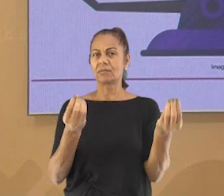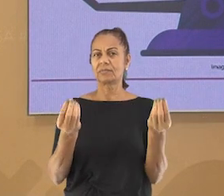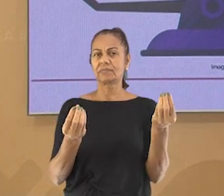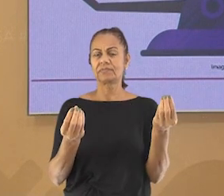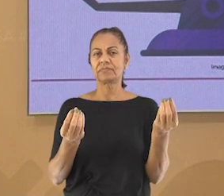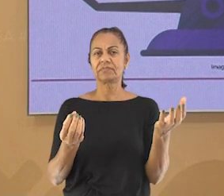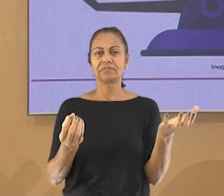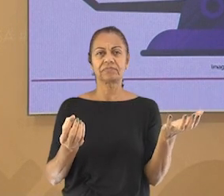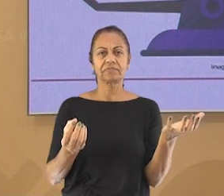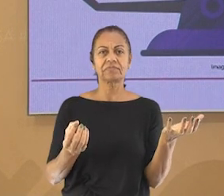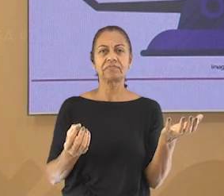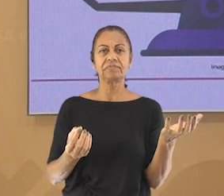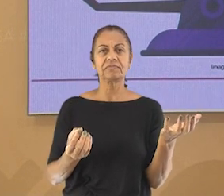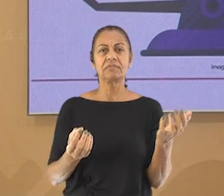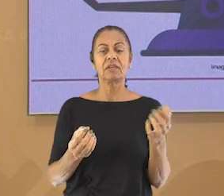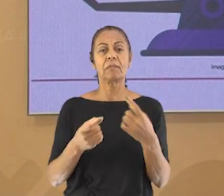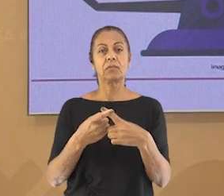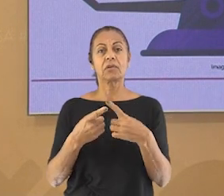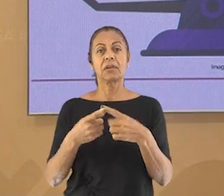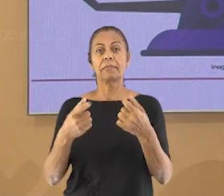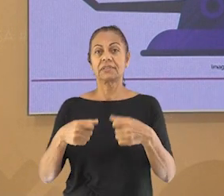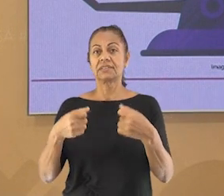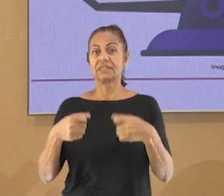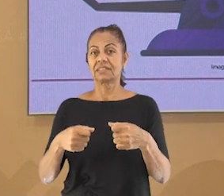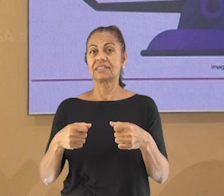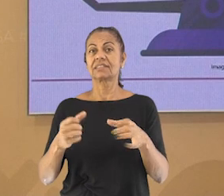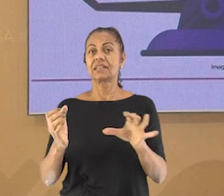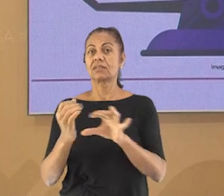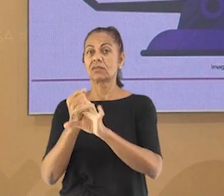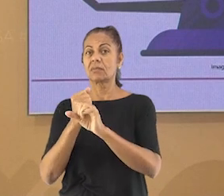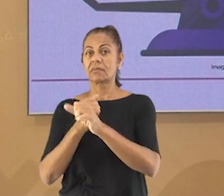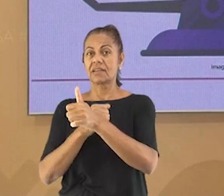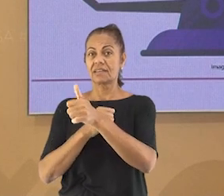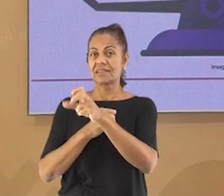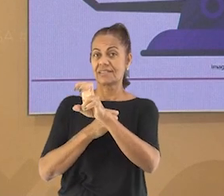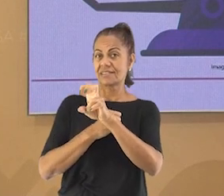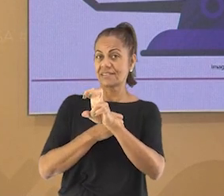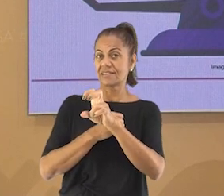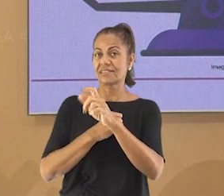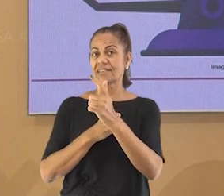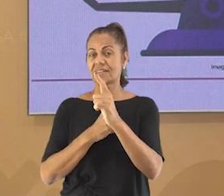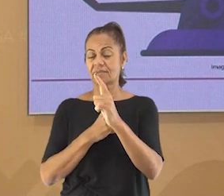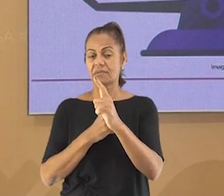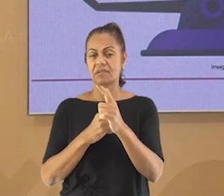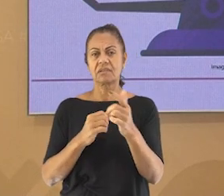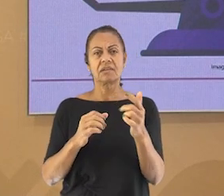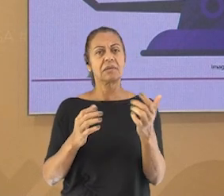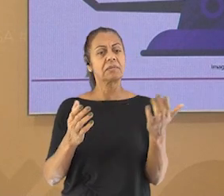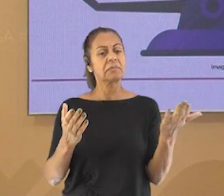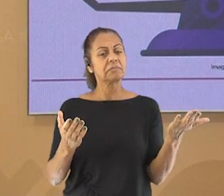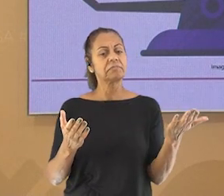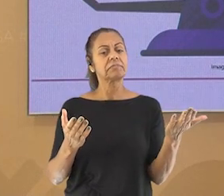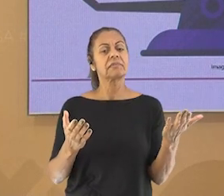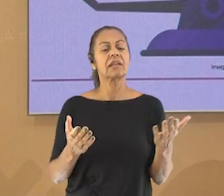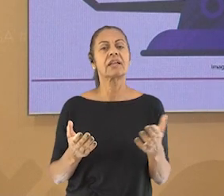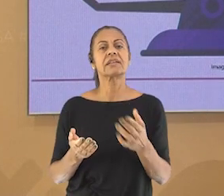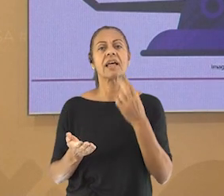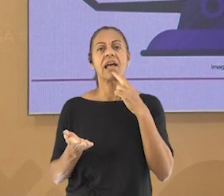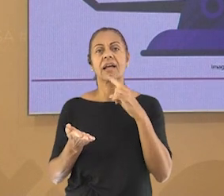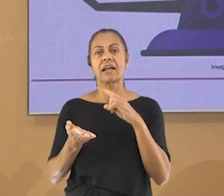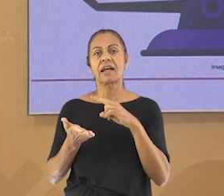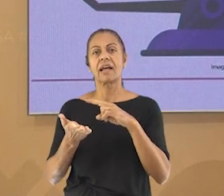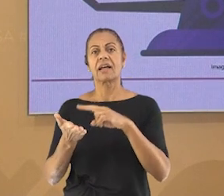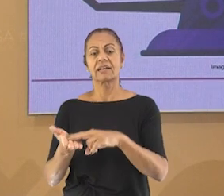Bom, temos que ter 15 gramas também. Agora, como cada carta tem 2